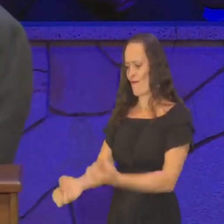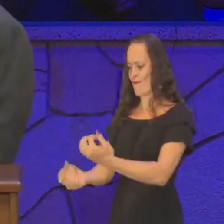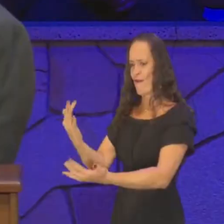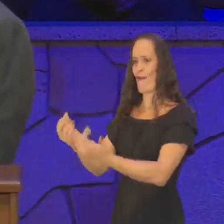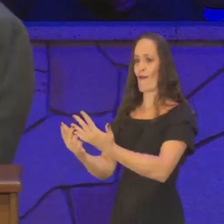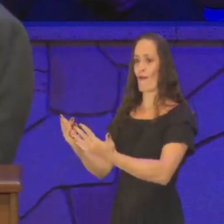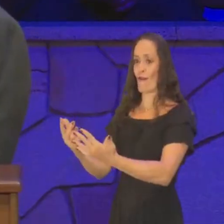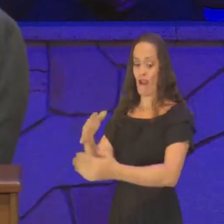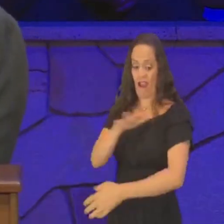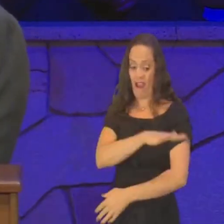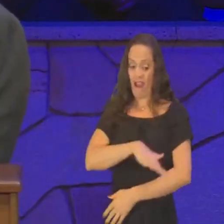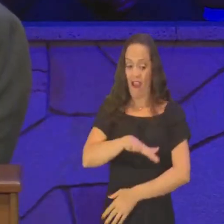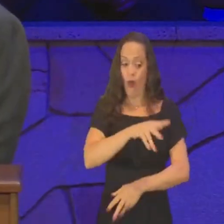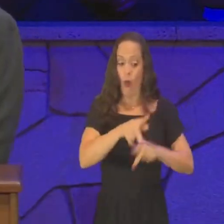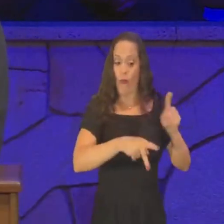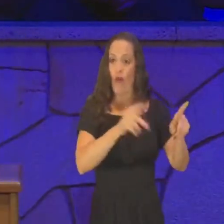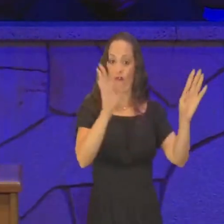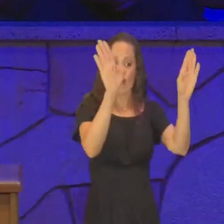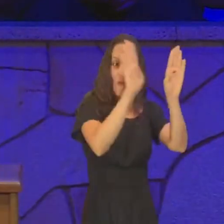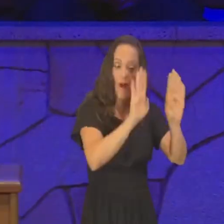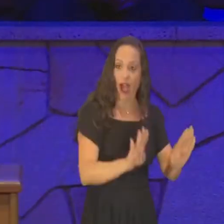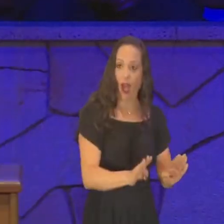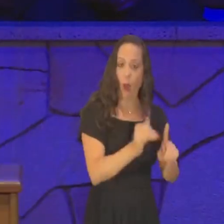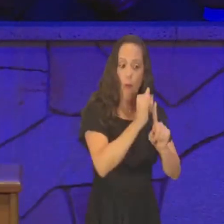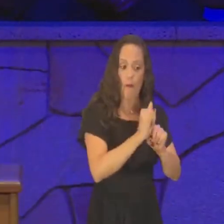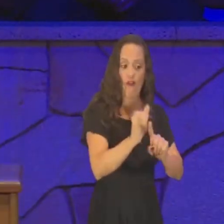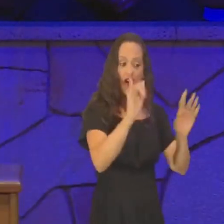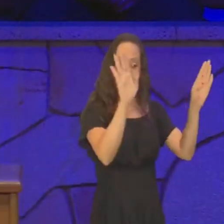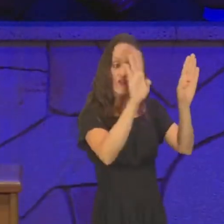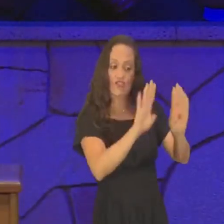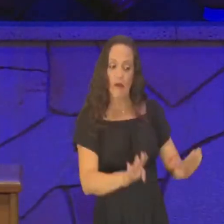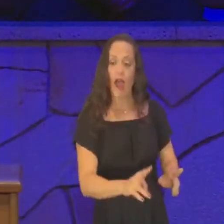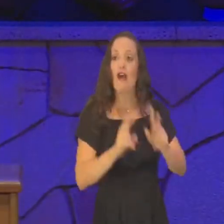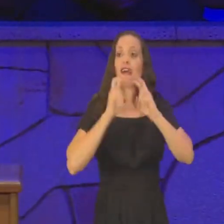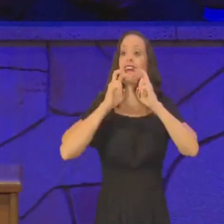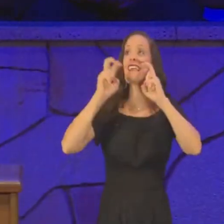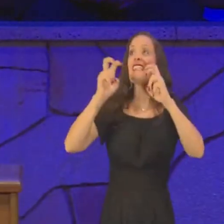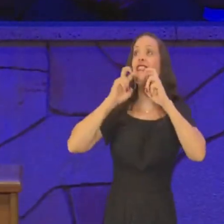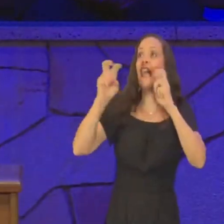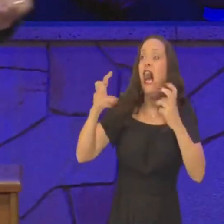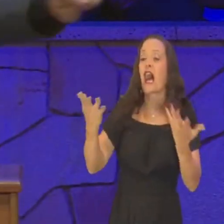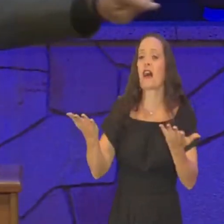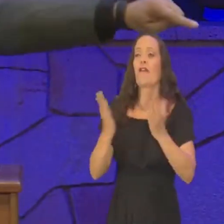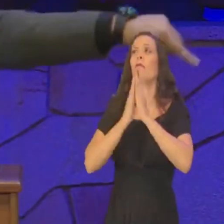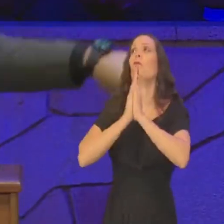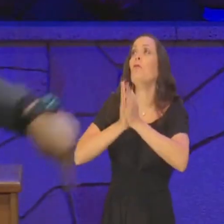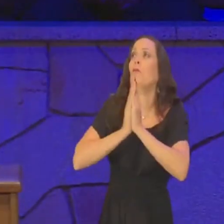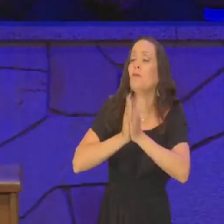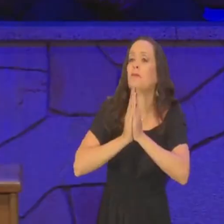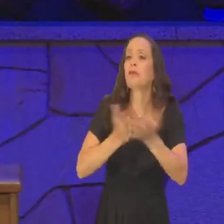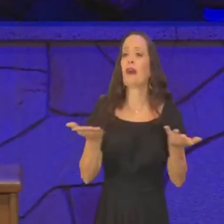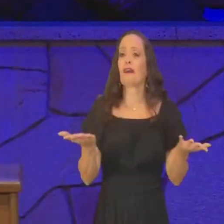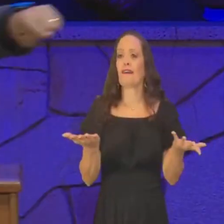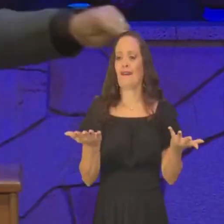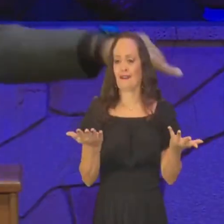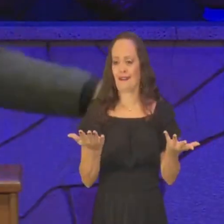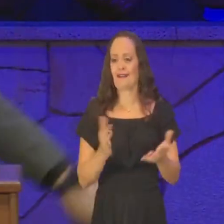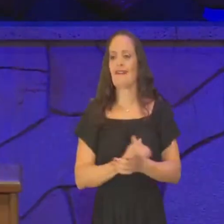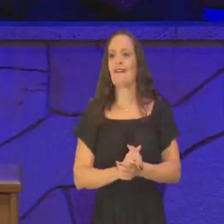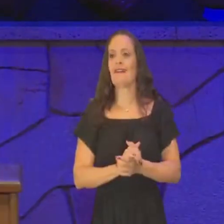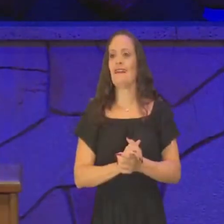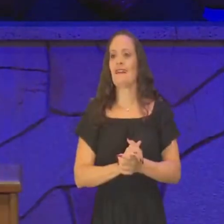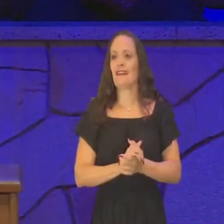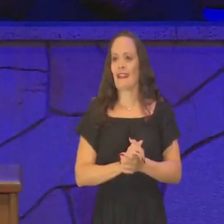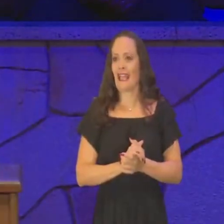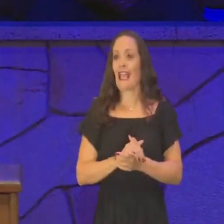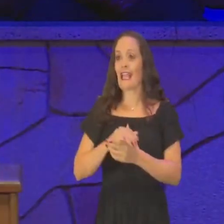de Baal gritaram, os profetas de Baal clamaram, os profetas de Baal dançaram ao redor